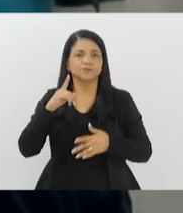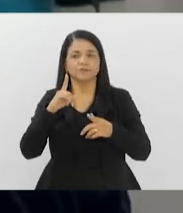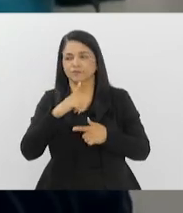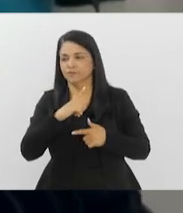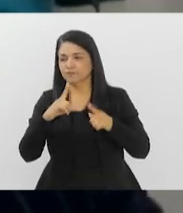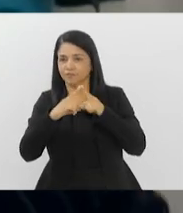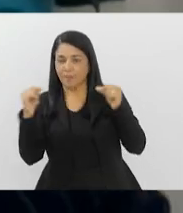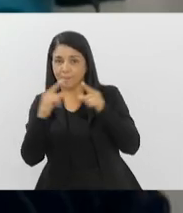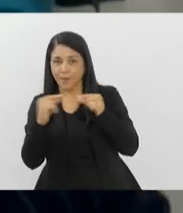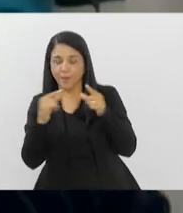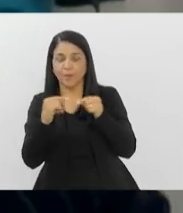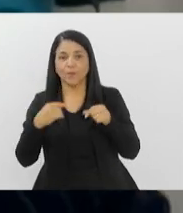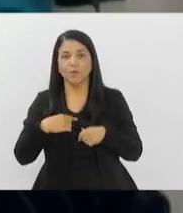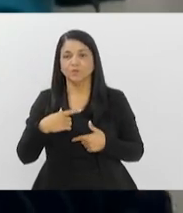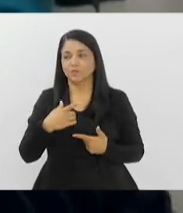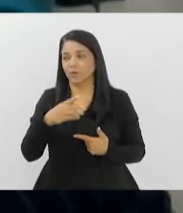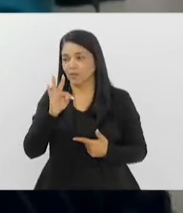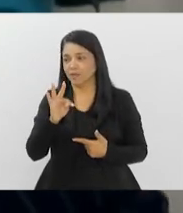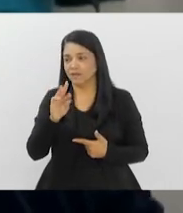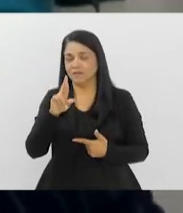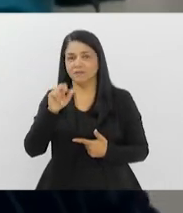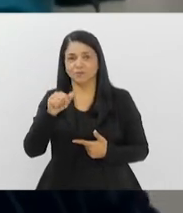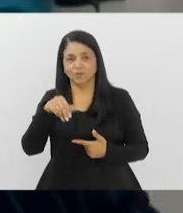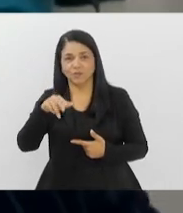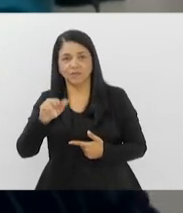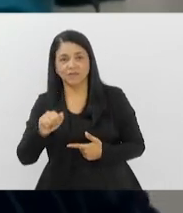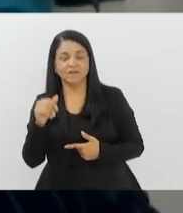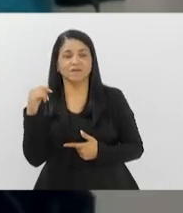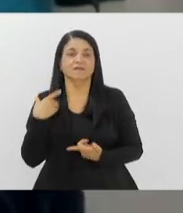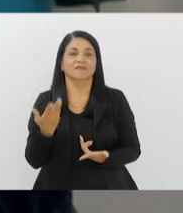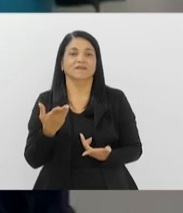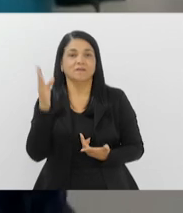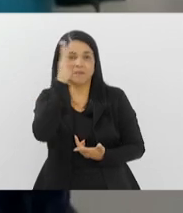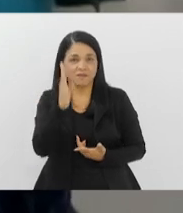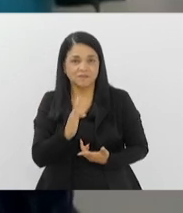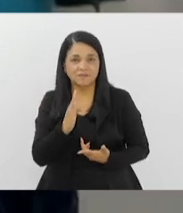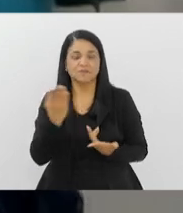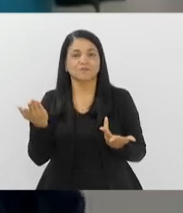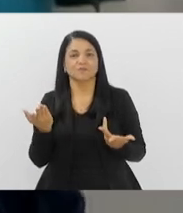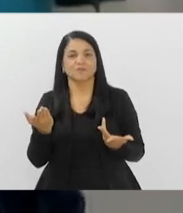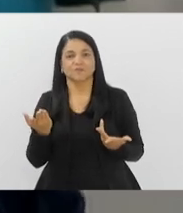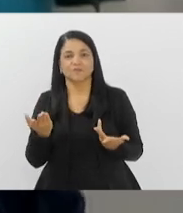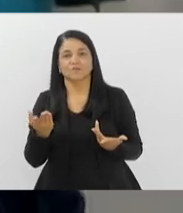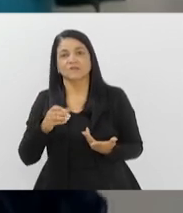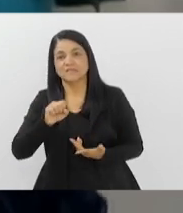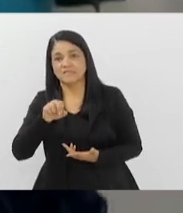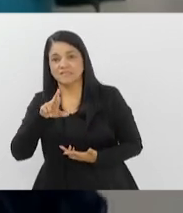Turquia, Indonésia, Brasil, Namíbia, República Checa e Sérvia.